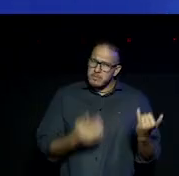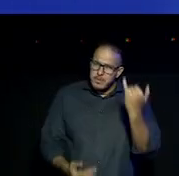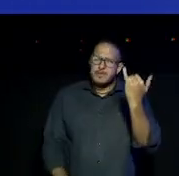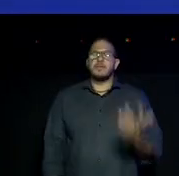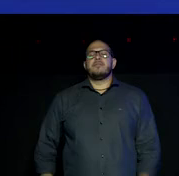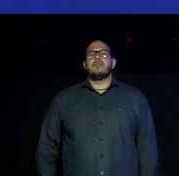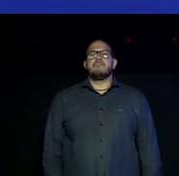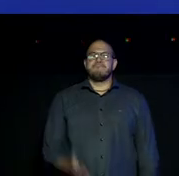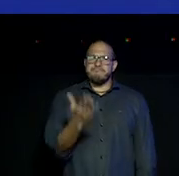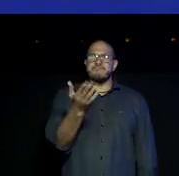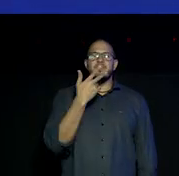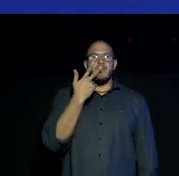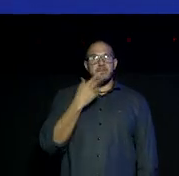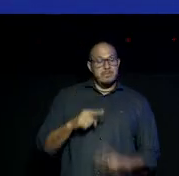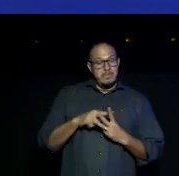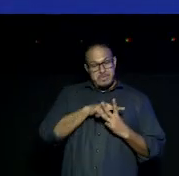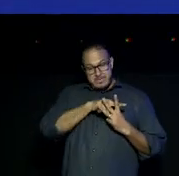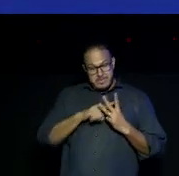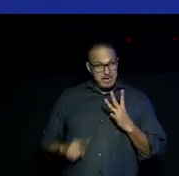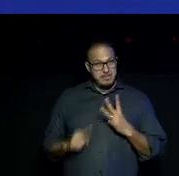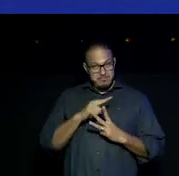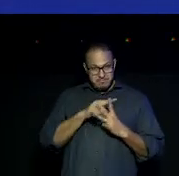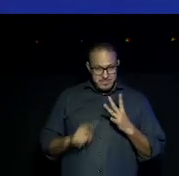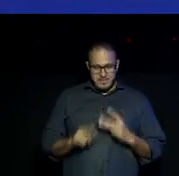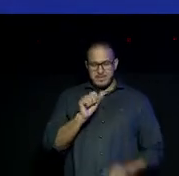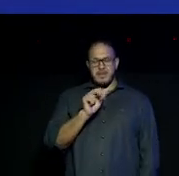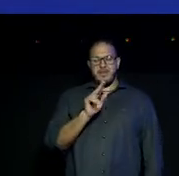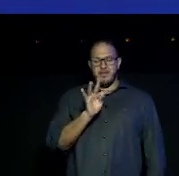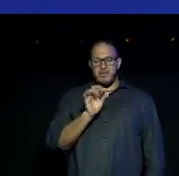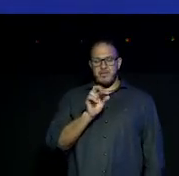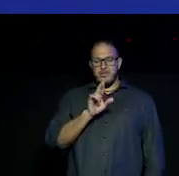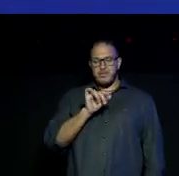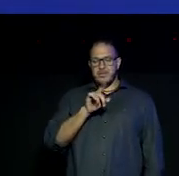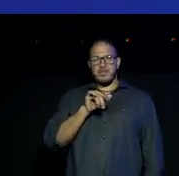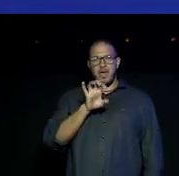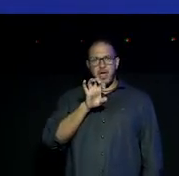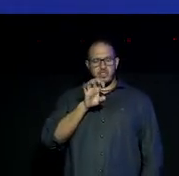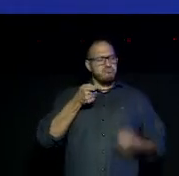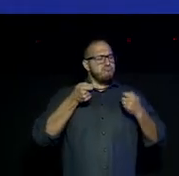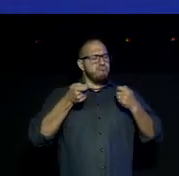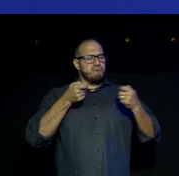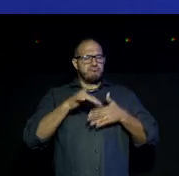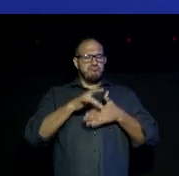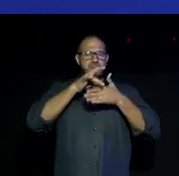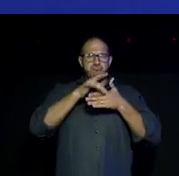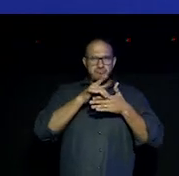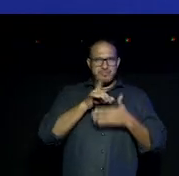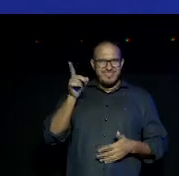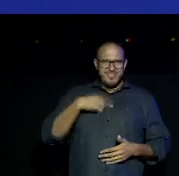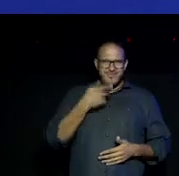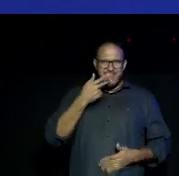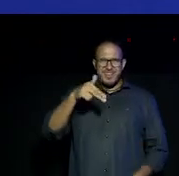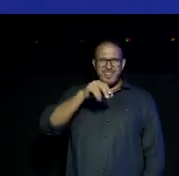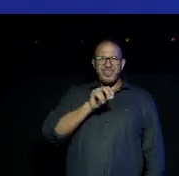Nós falamos muito sobre as três autoridades em Nova Acrópole. Você quer liderar? E me parece que hoje